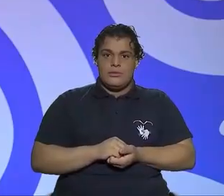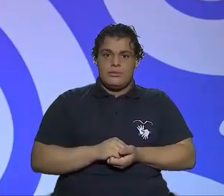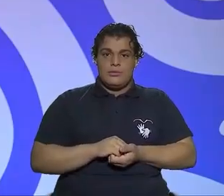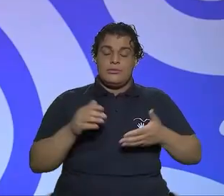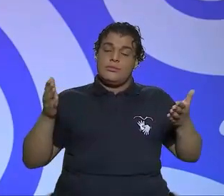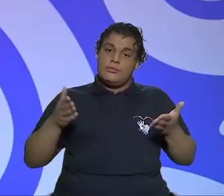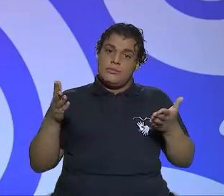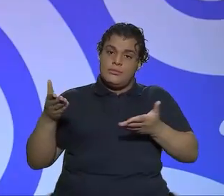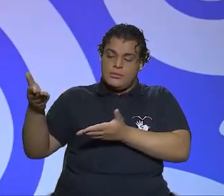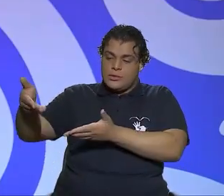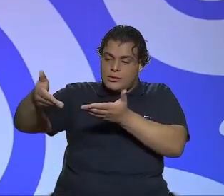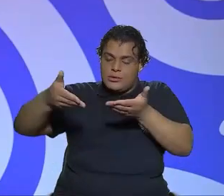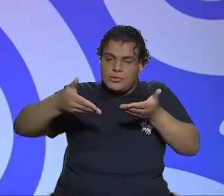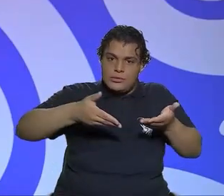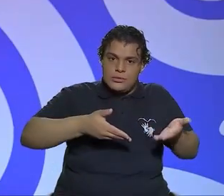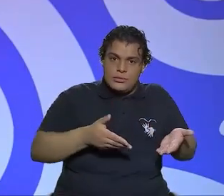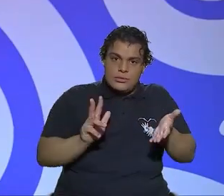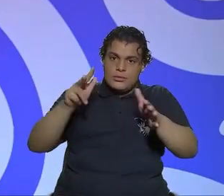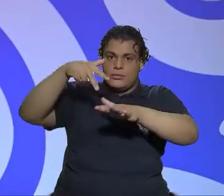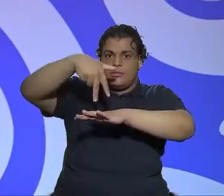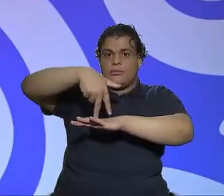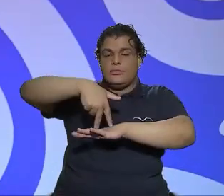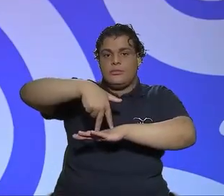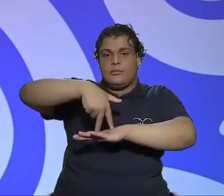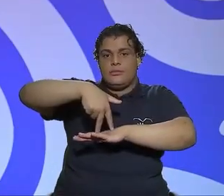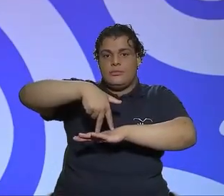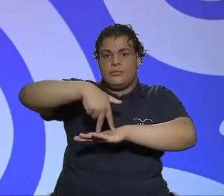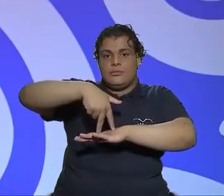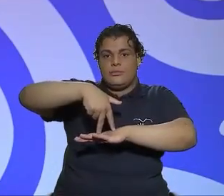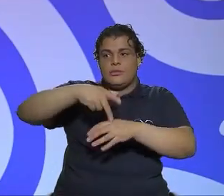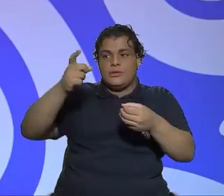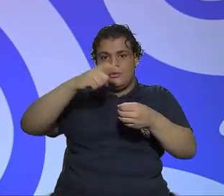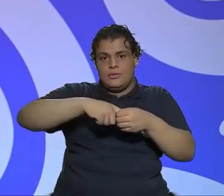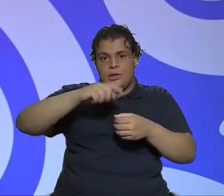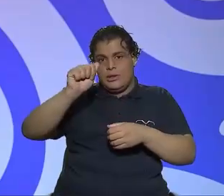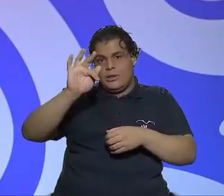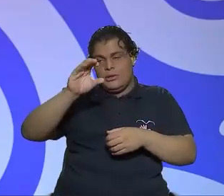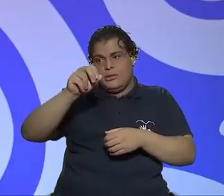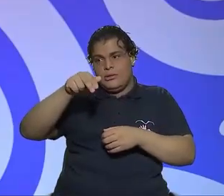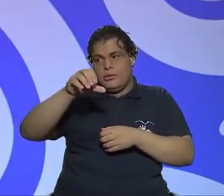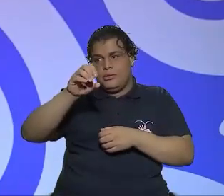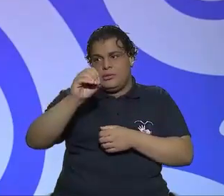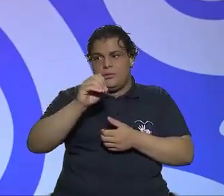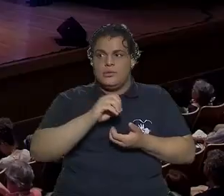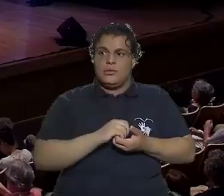Agora eu convido para participar da premiação e subir ao palco. Voltar. Afonso Borges, você